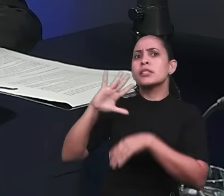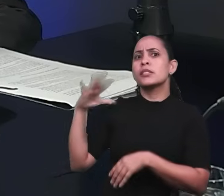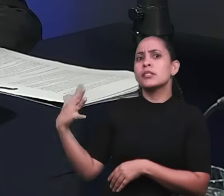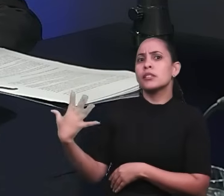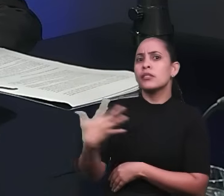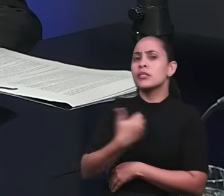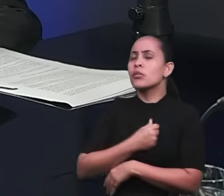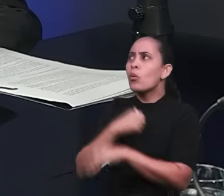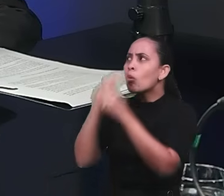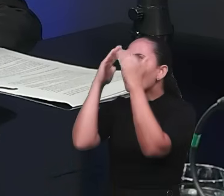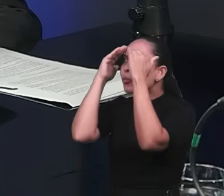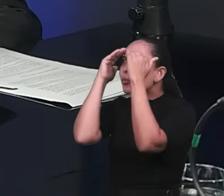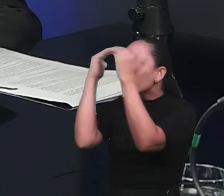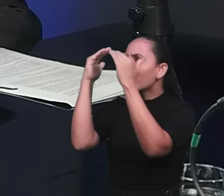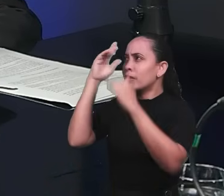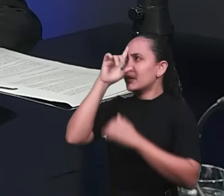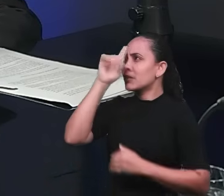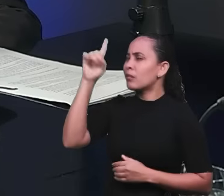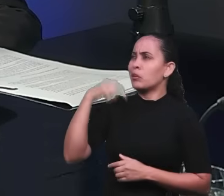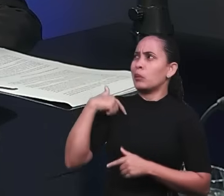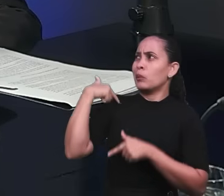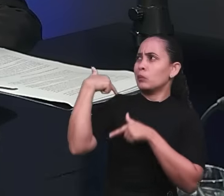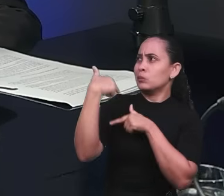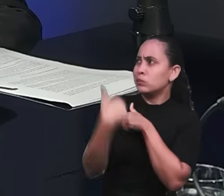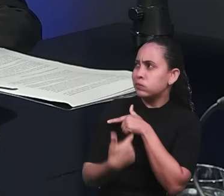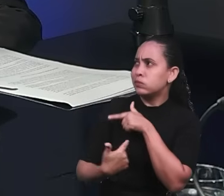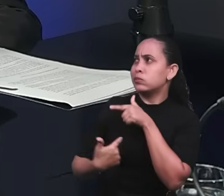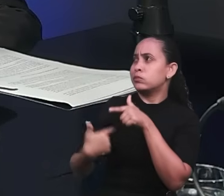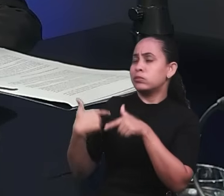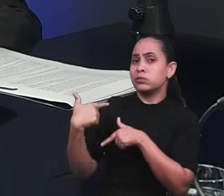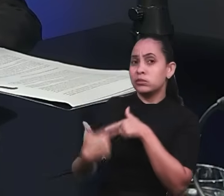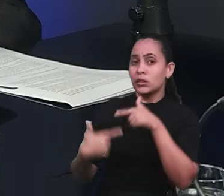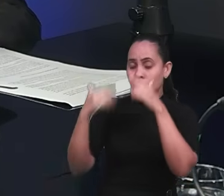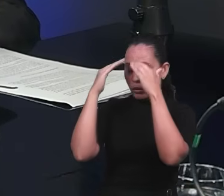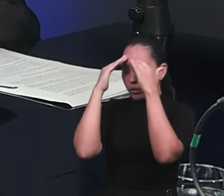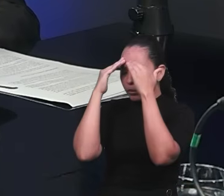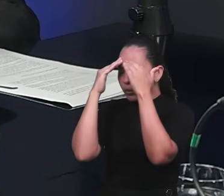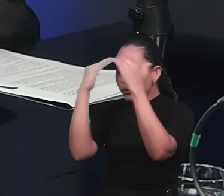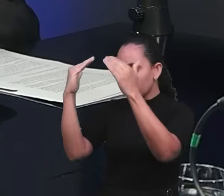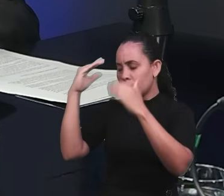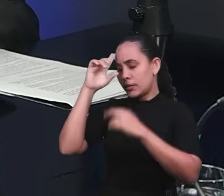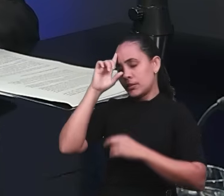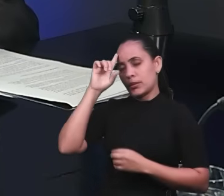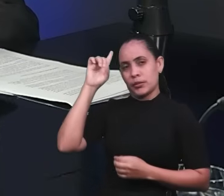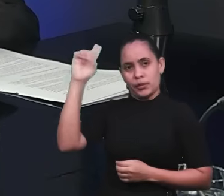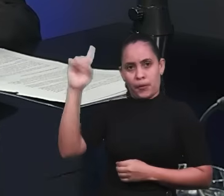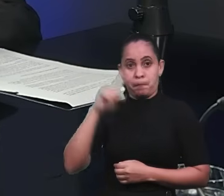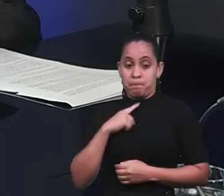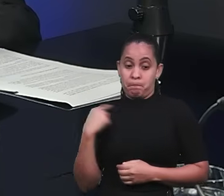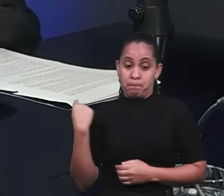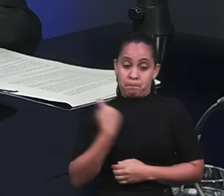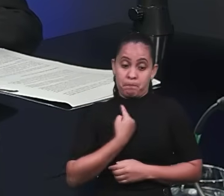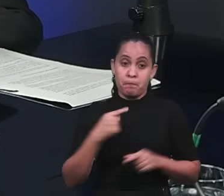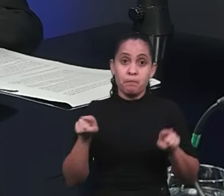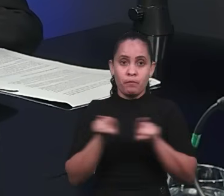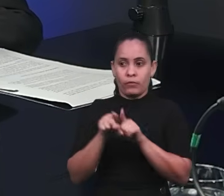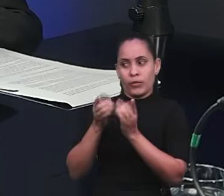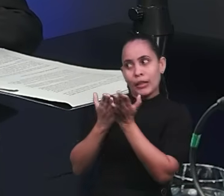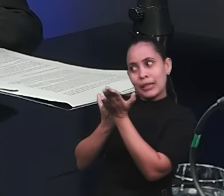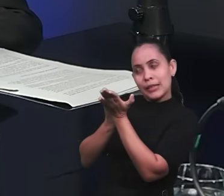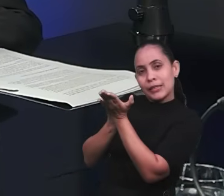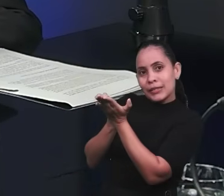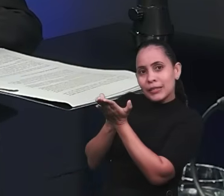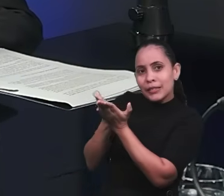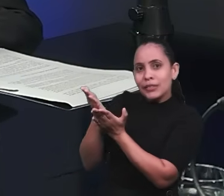obedecendo a Deus a cada dia, é a luta diária para obedecer ao Senhor. Então, nós estamos andando, né,